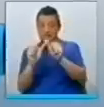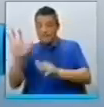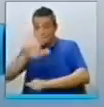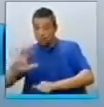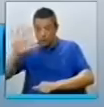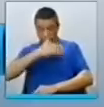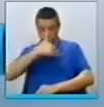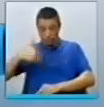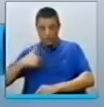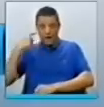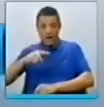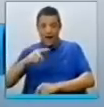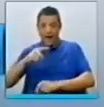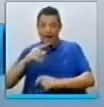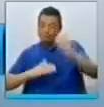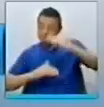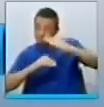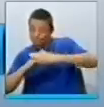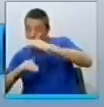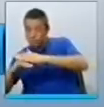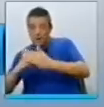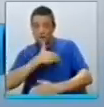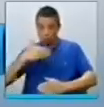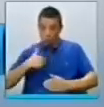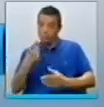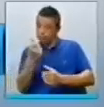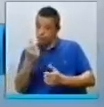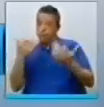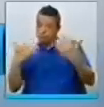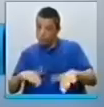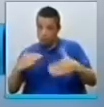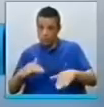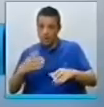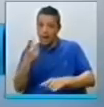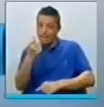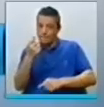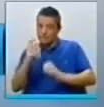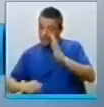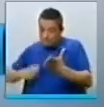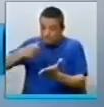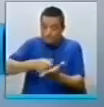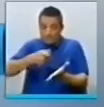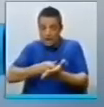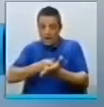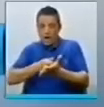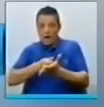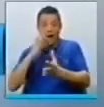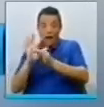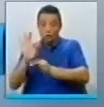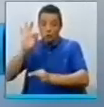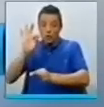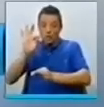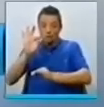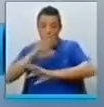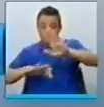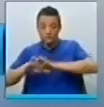Nacional de saúde que há restrições que a saúde custa dinheiro que há preços que tê que se pagar e que há opções que têm que ser feitas